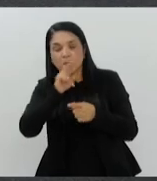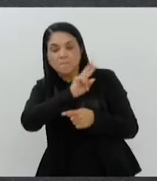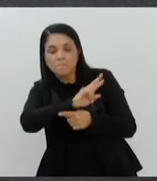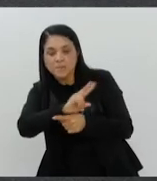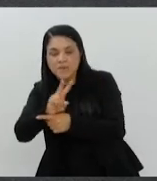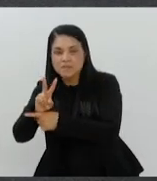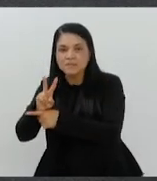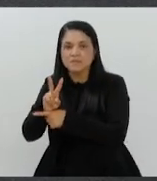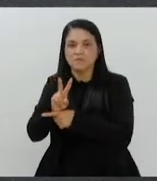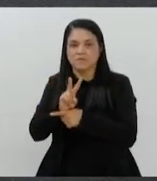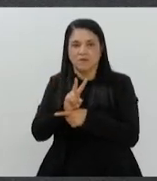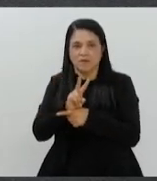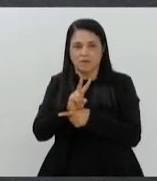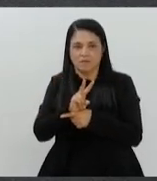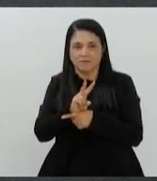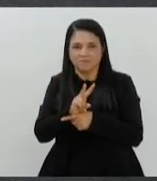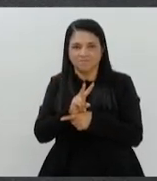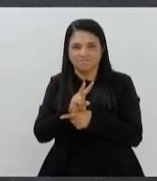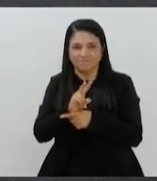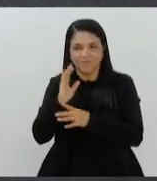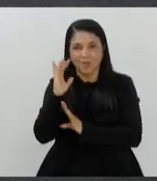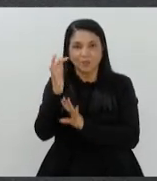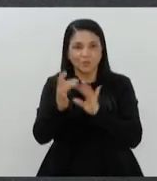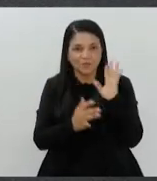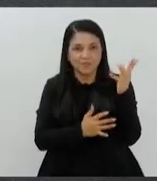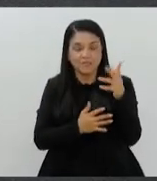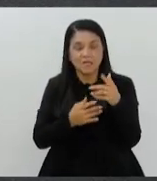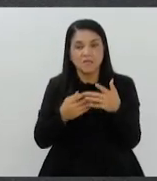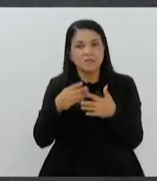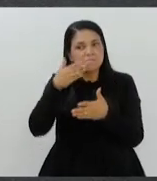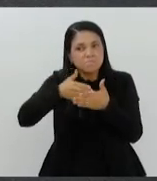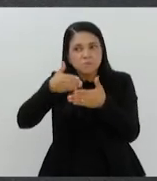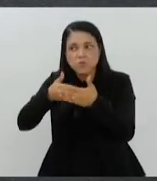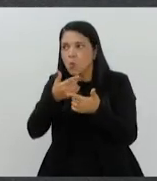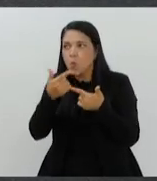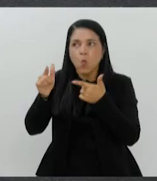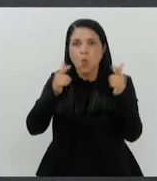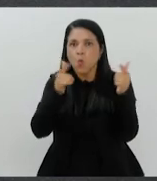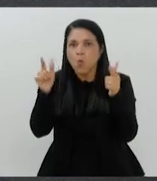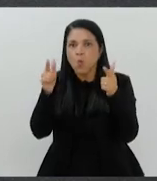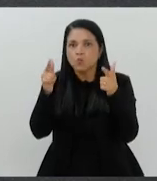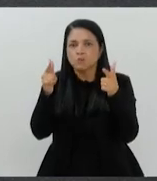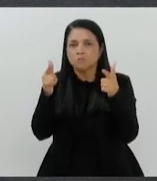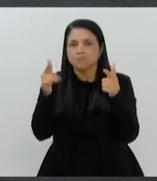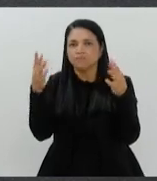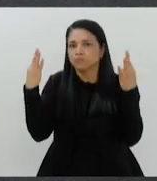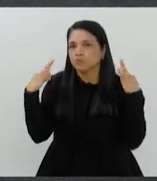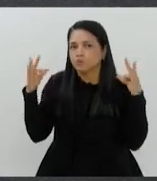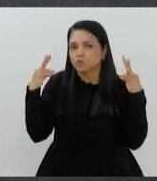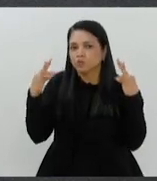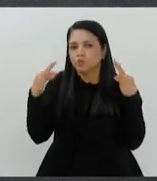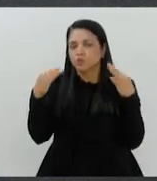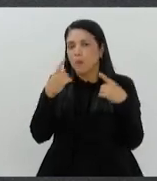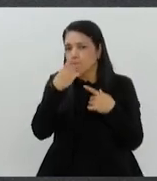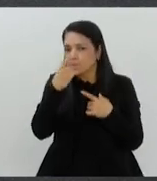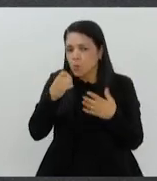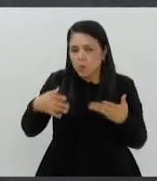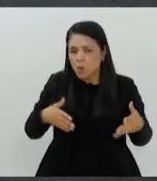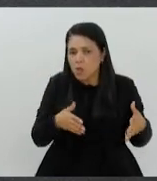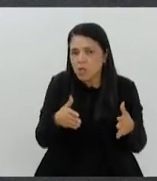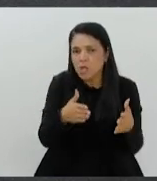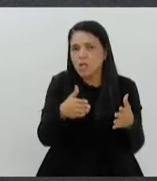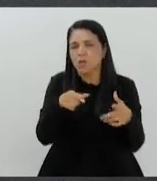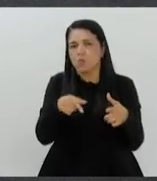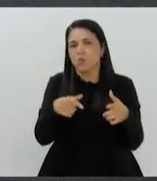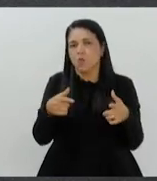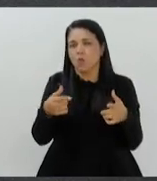atividades, impedindo que alguma outra atividade venha a poluir o rio, aterrar